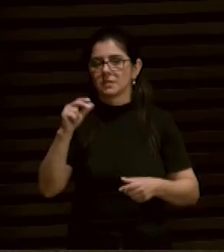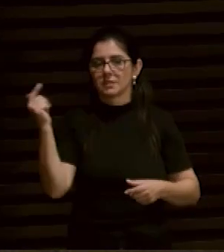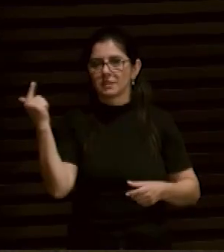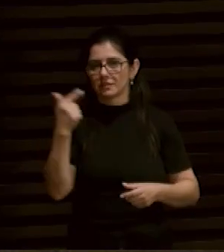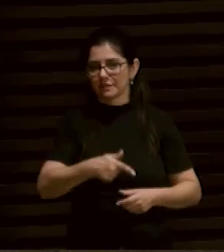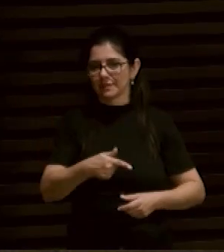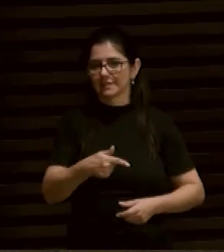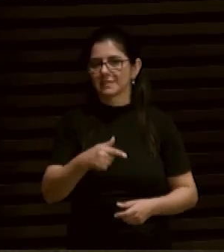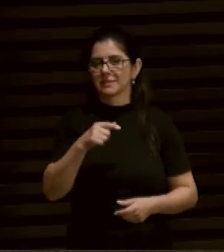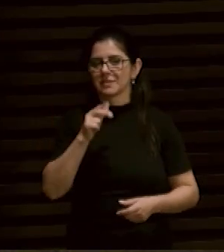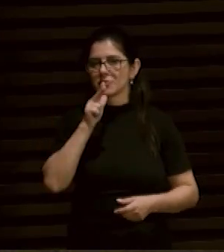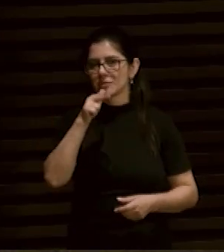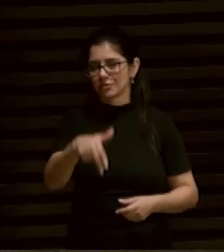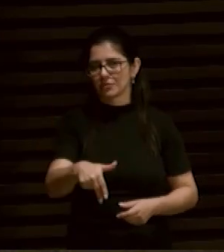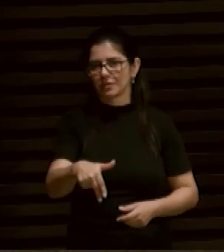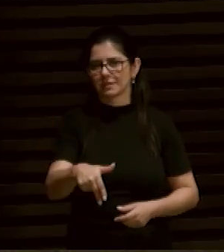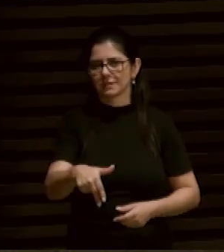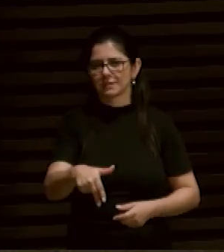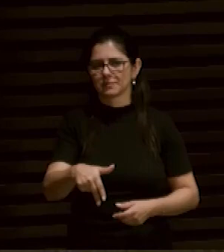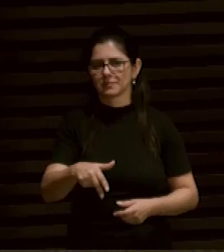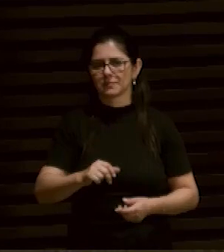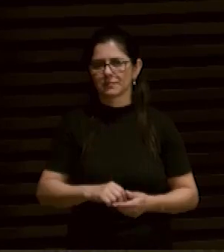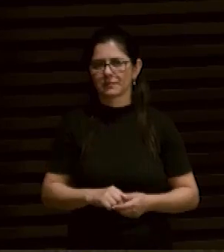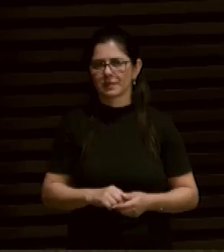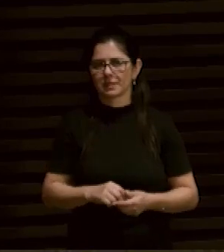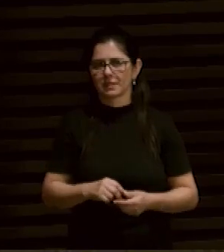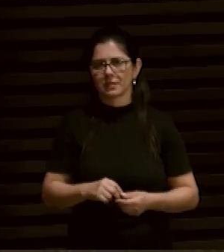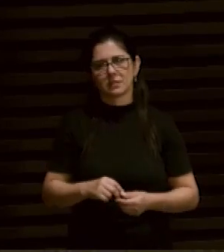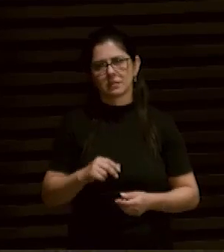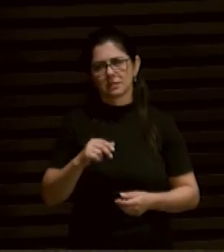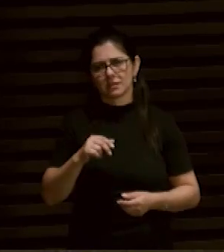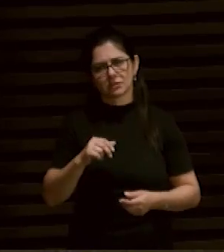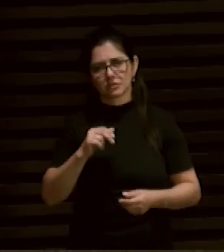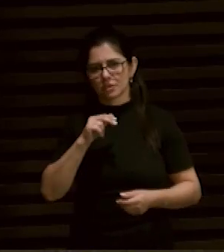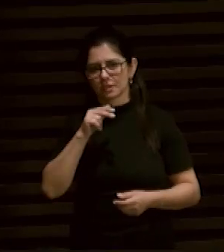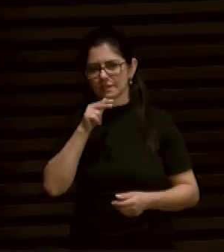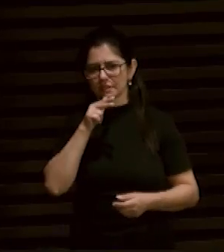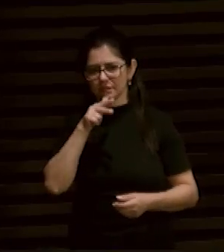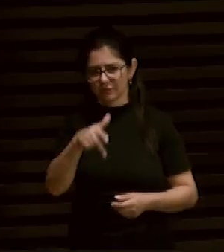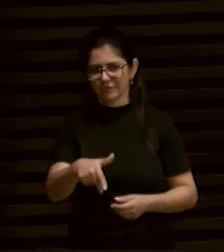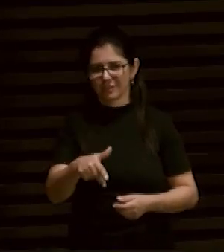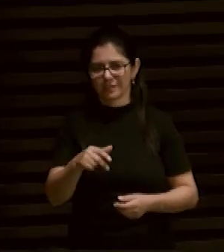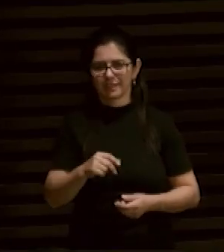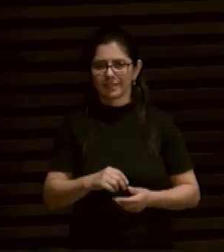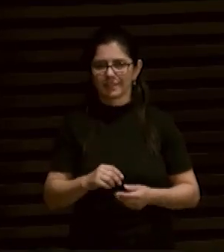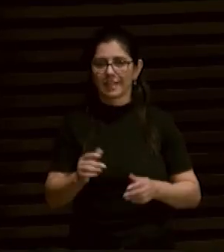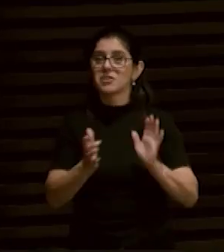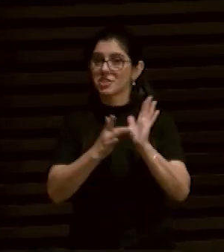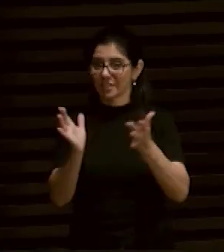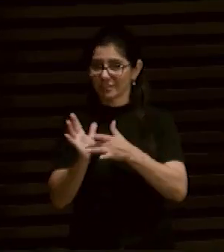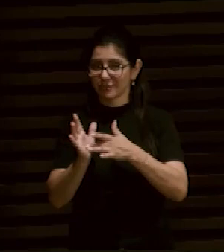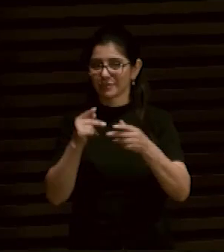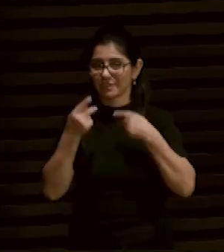como que nós podemos discordar? Ele disse que ele morreria, e disse também que ele iria ressuscitar, e ele fez isso. Não